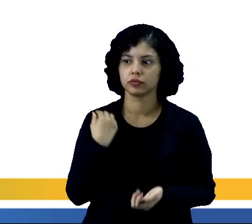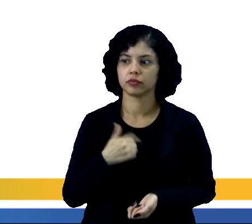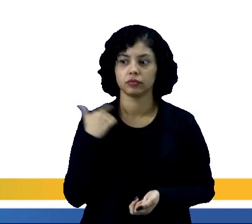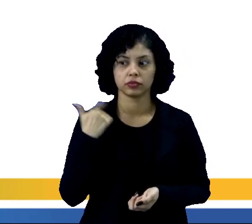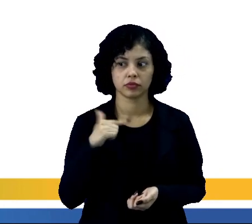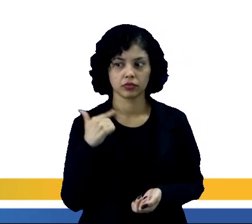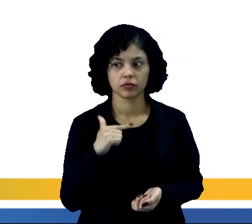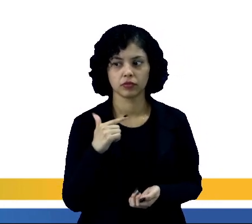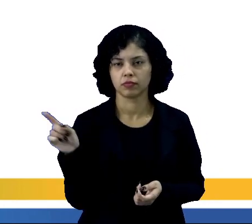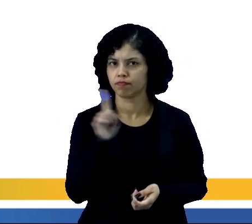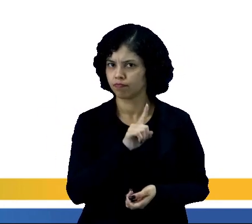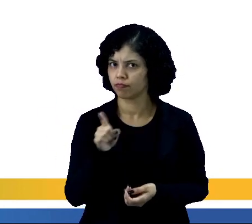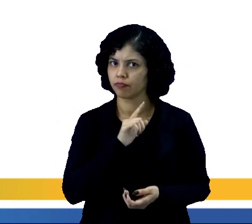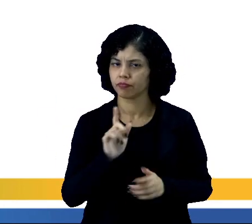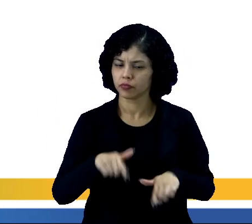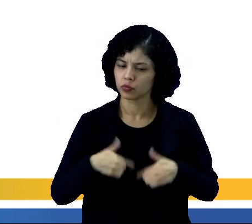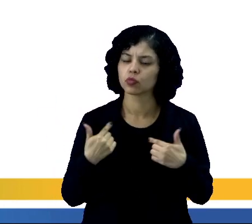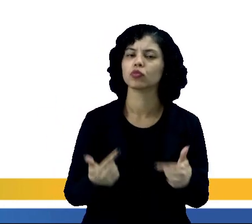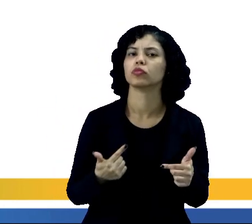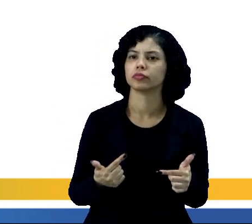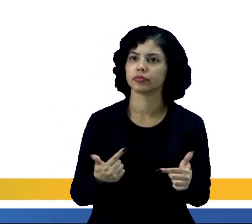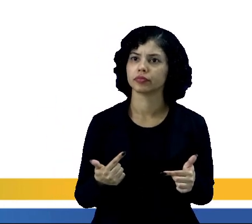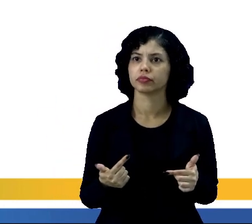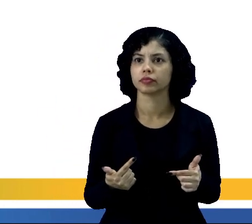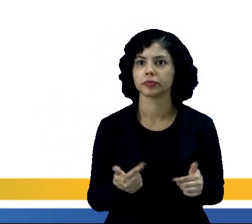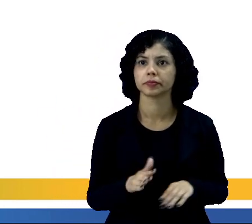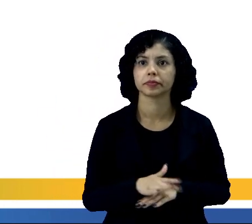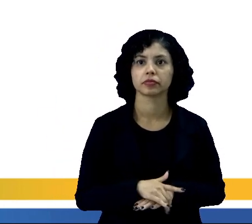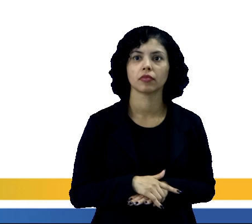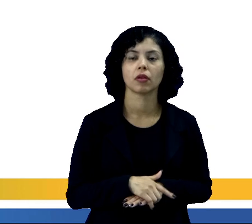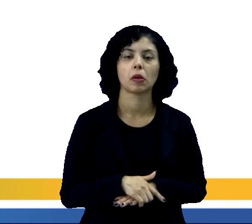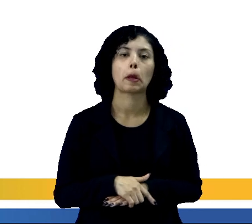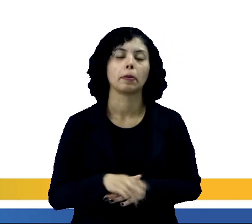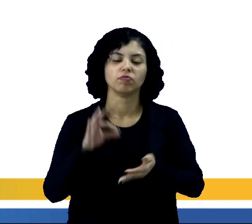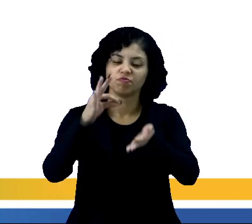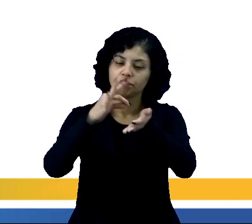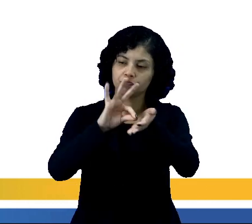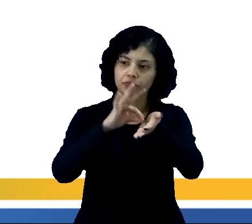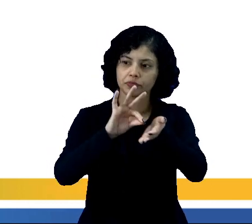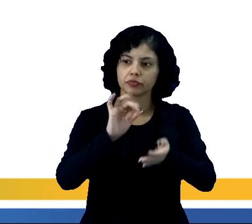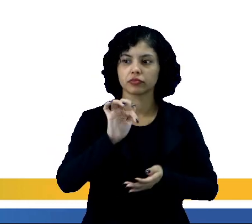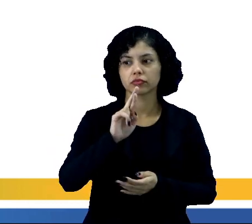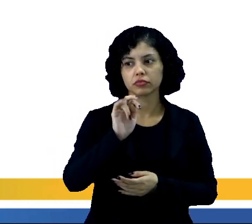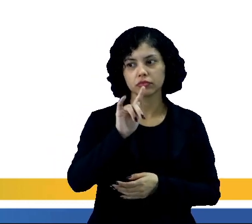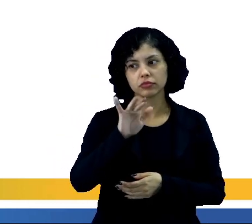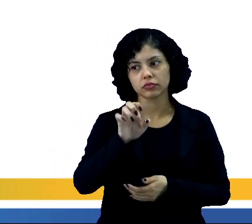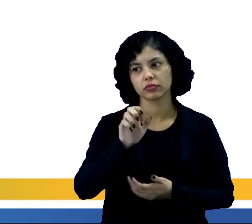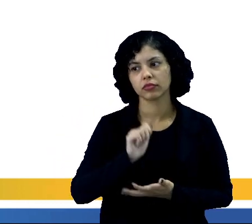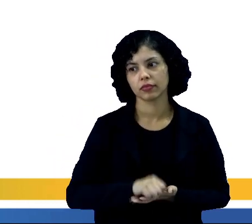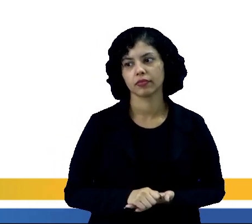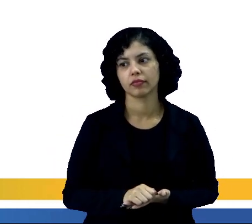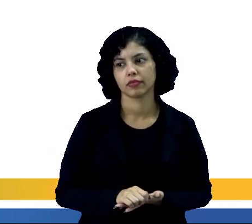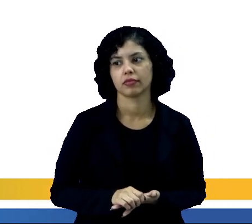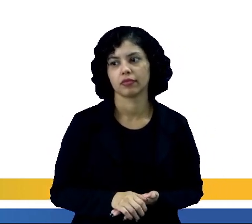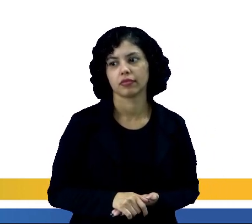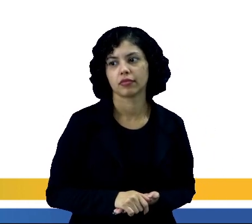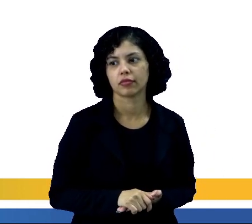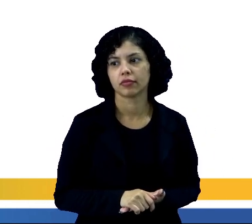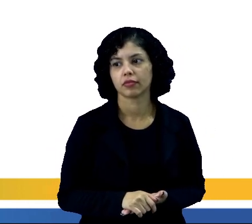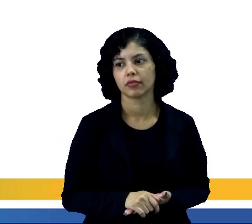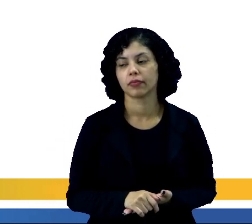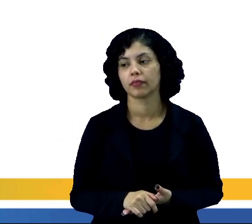não agressão, né? O pacto Molotov-Ribbentrop, né? Assinado aí pelo Hitler e pelo Mussolini.